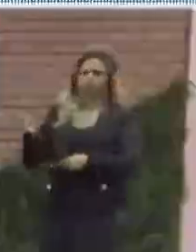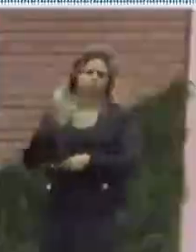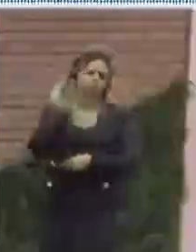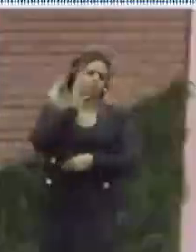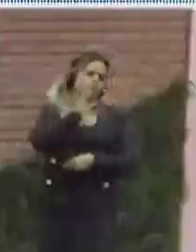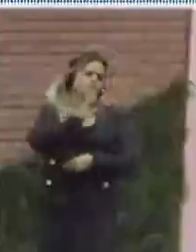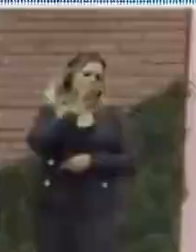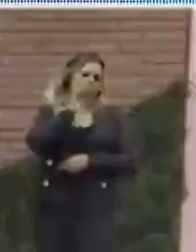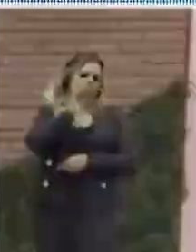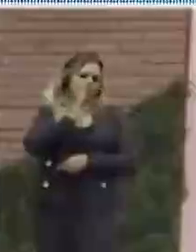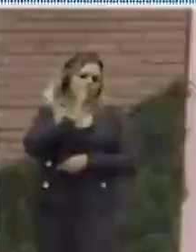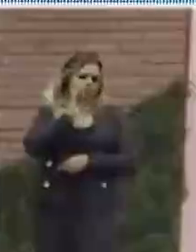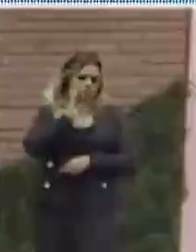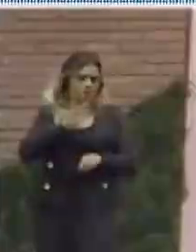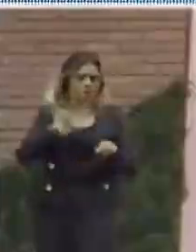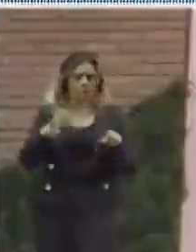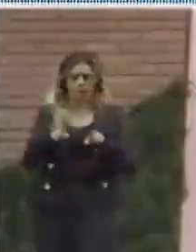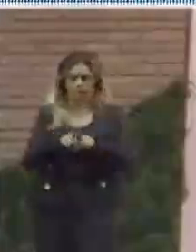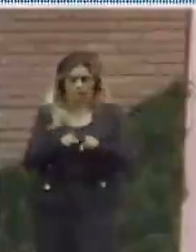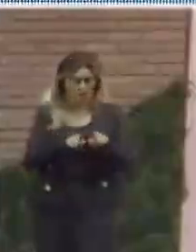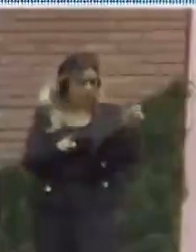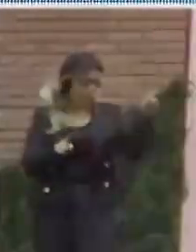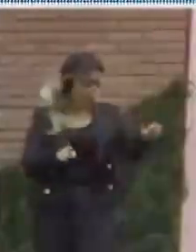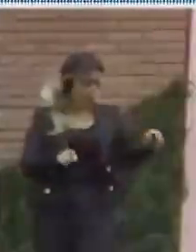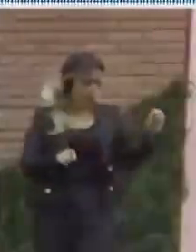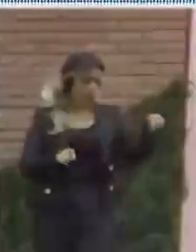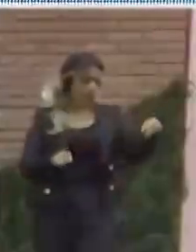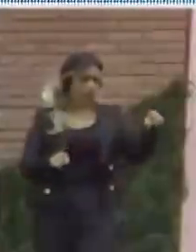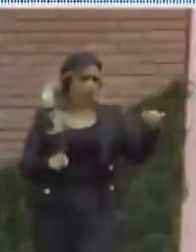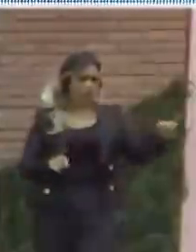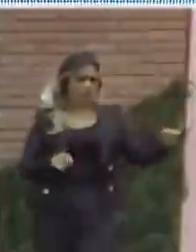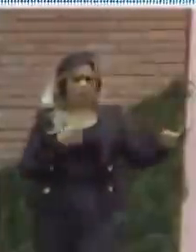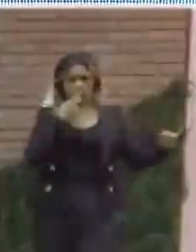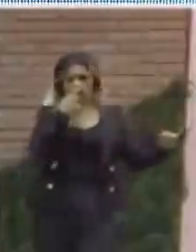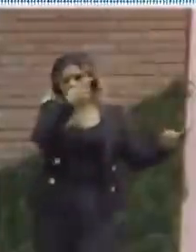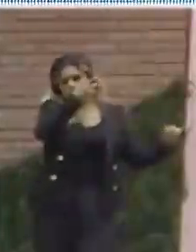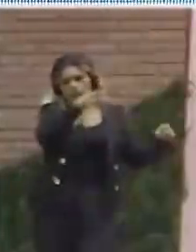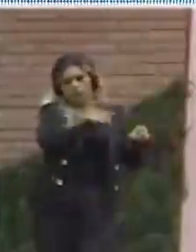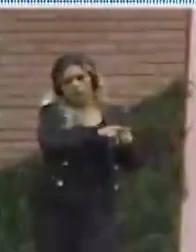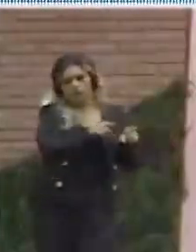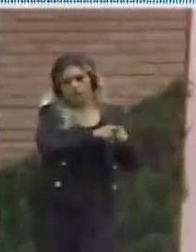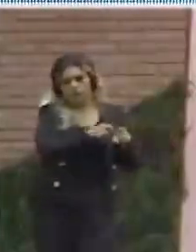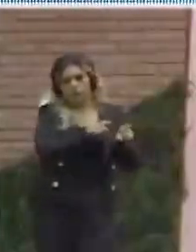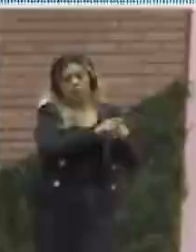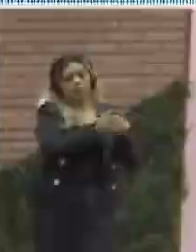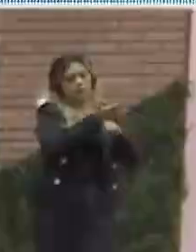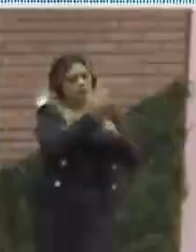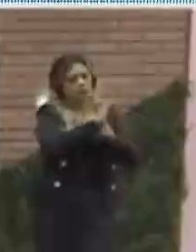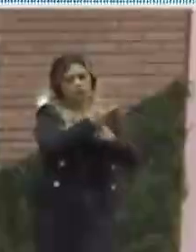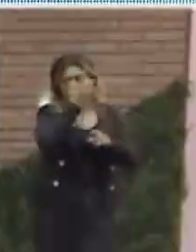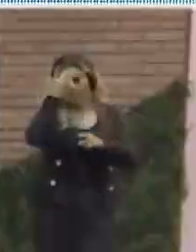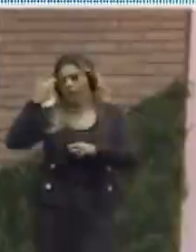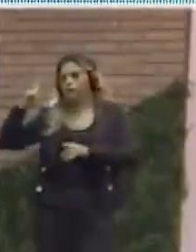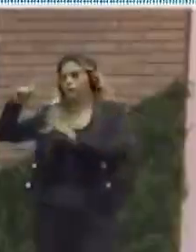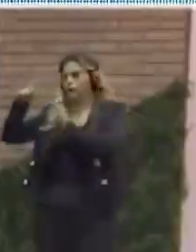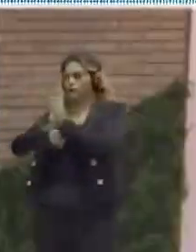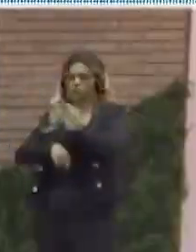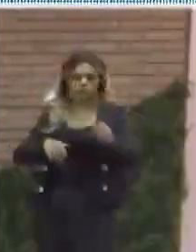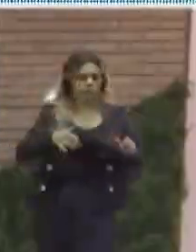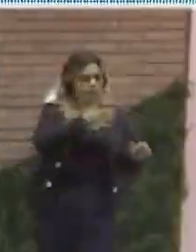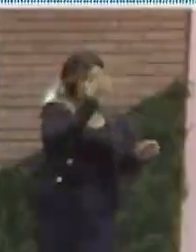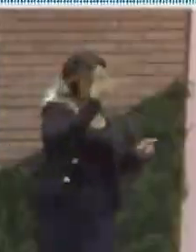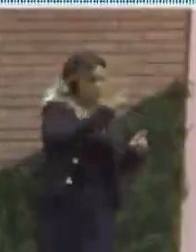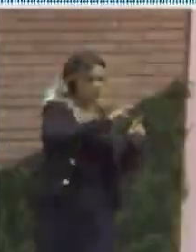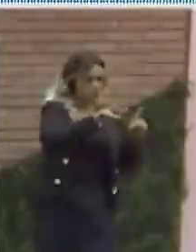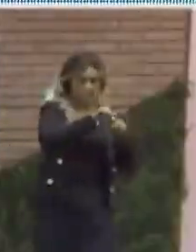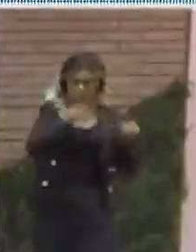legal. E, no caso do Ente aqui, ele falou da colaboração que existe entre o contratante e o contratado também, é um modelo